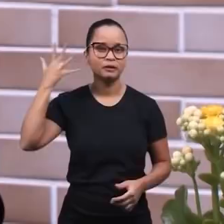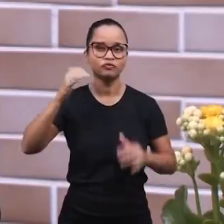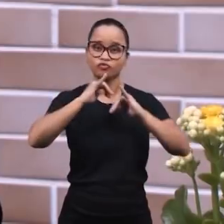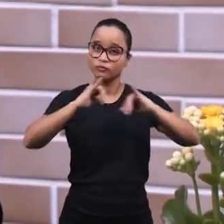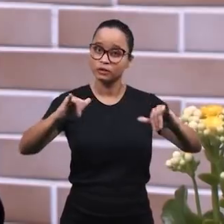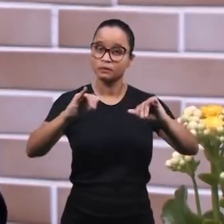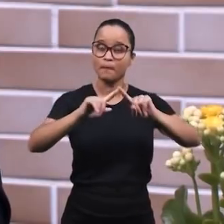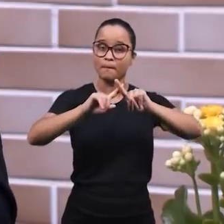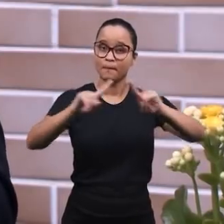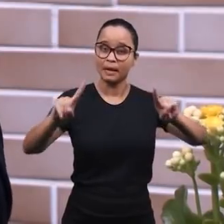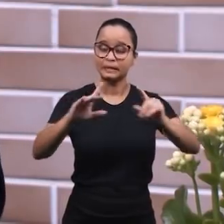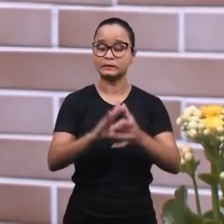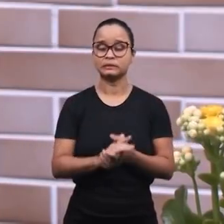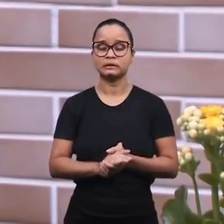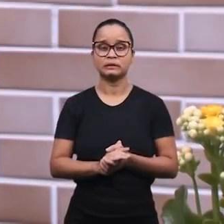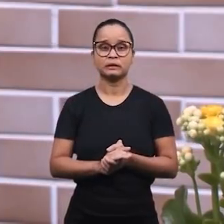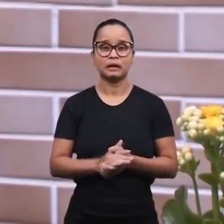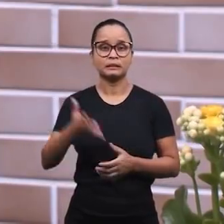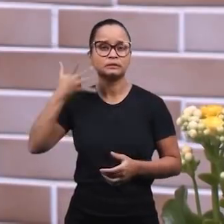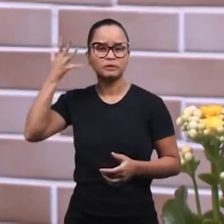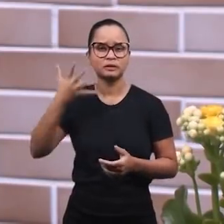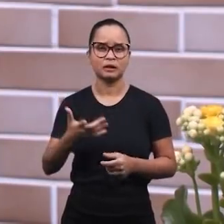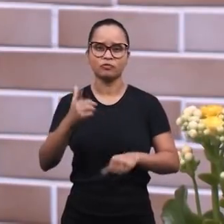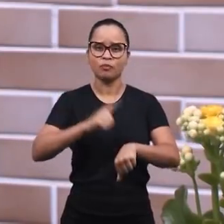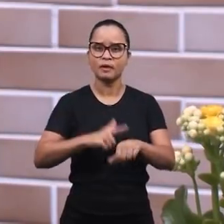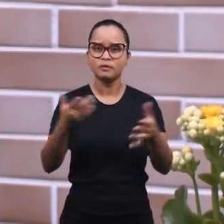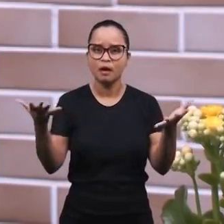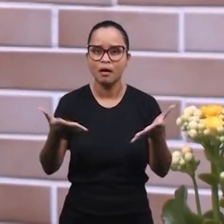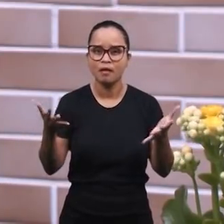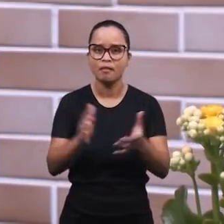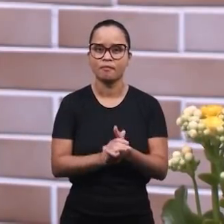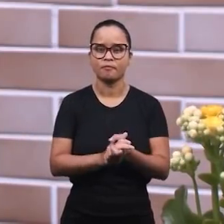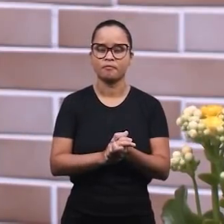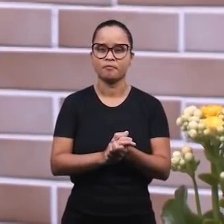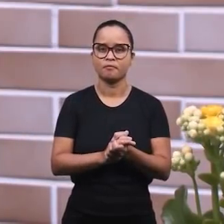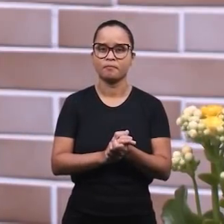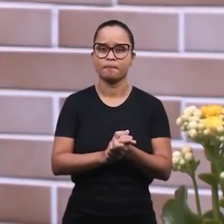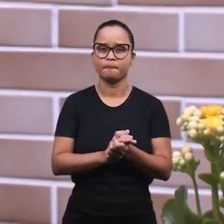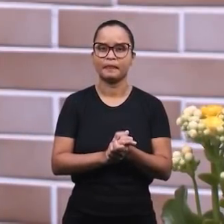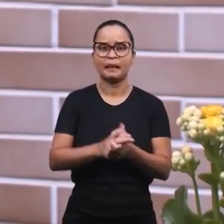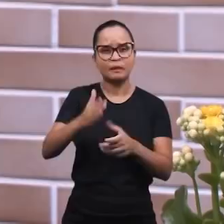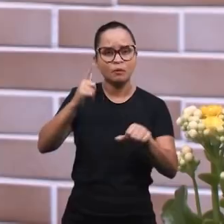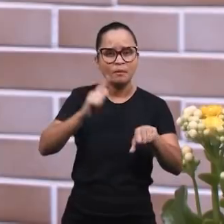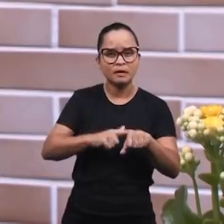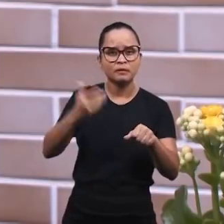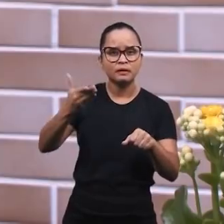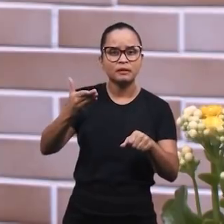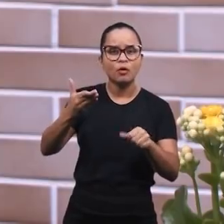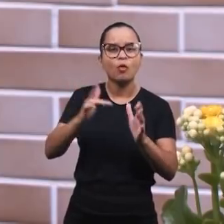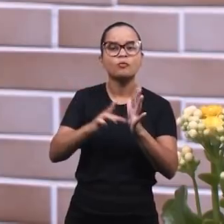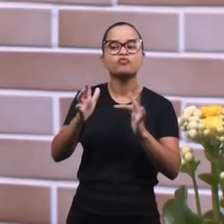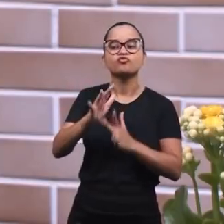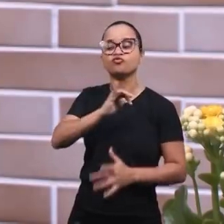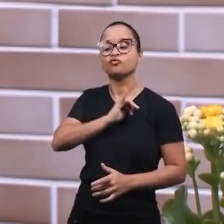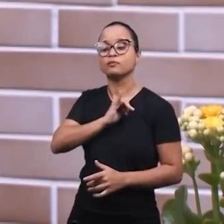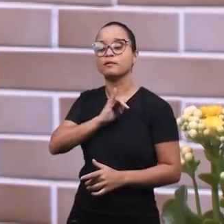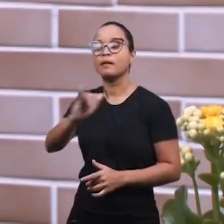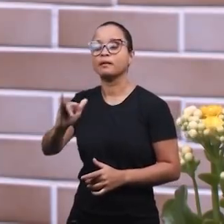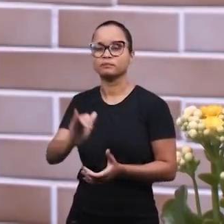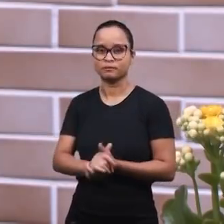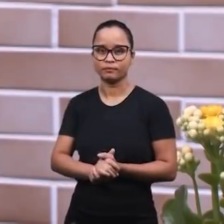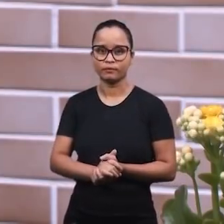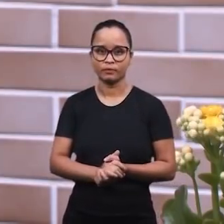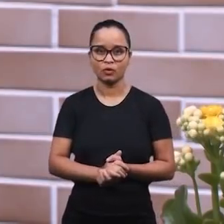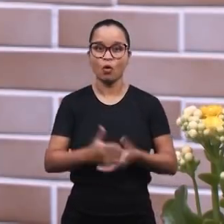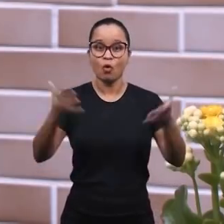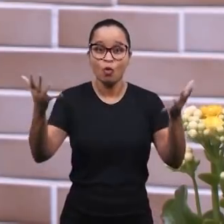uma mensagem. Mas esta mensagem, naquele instante, ela estava vindo diretamente da boca do Senhor Jesus. A igreja